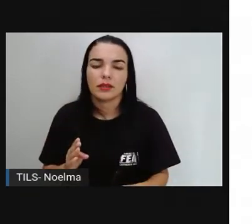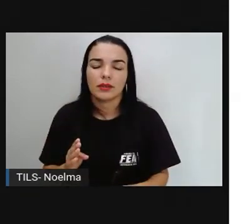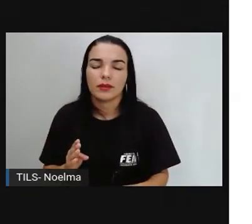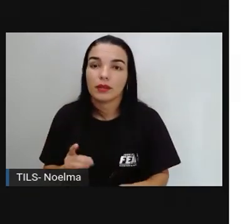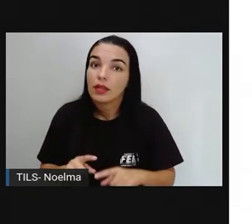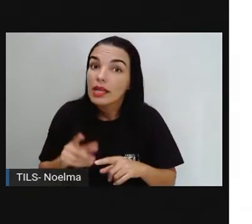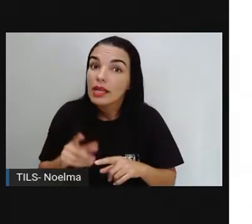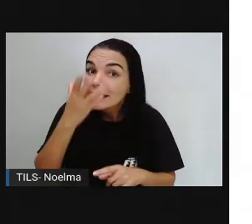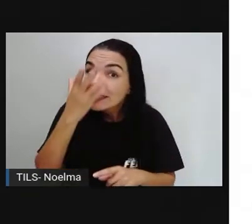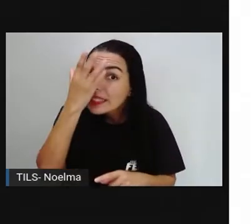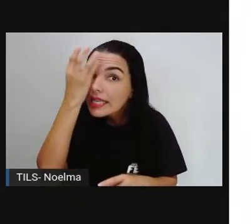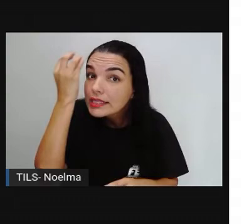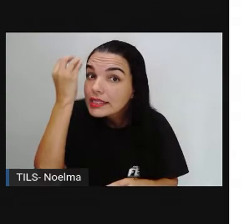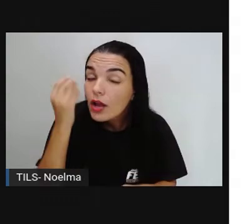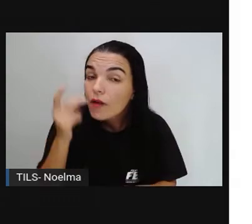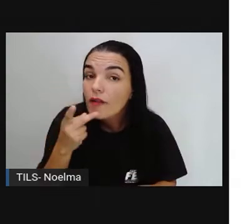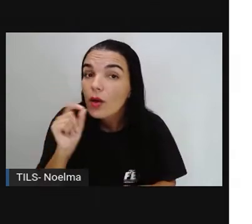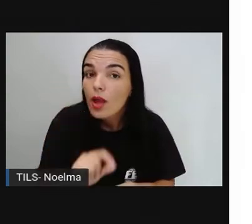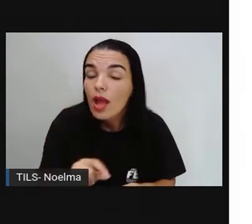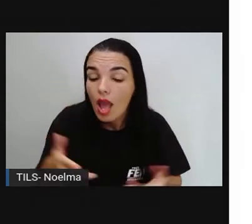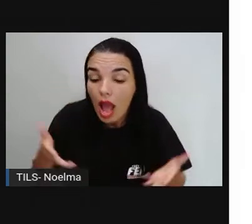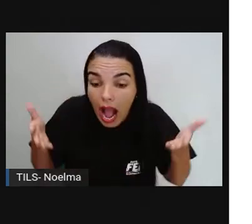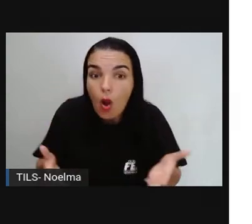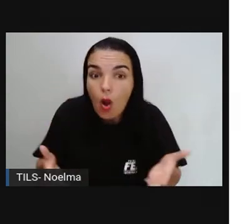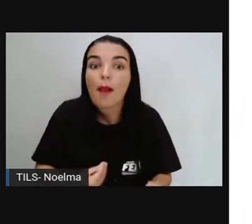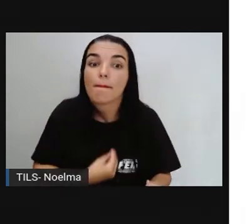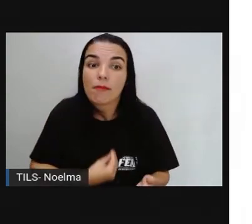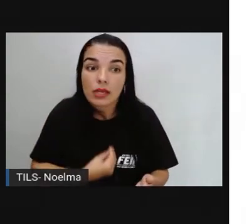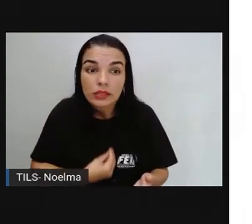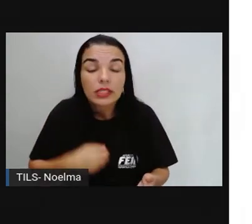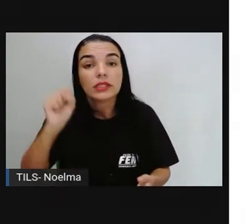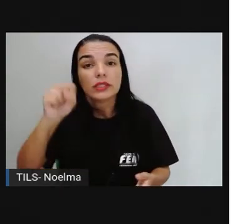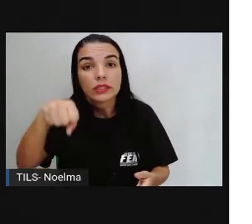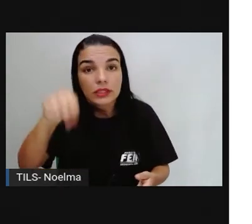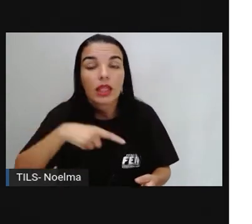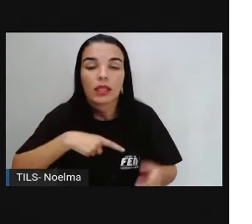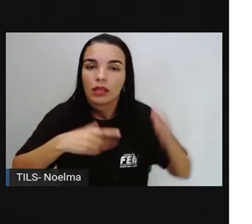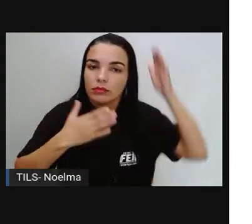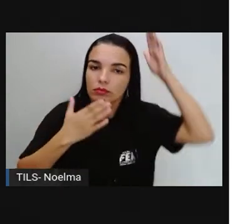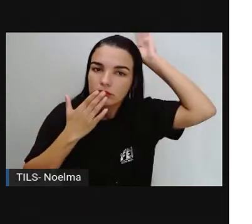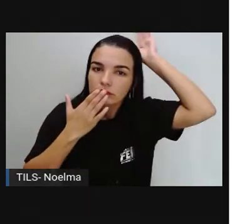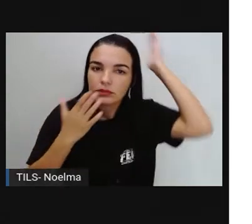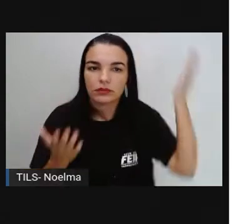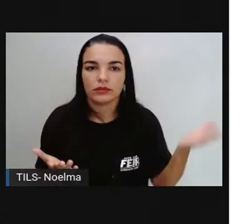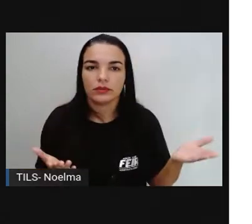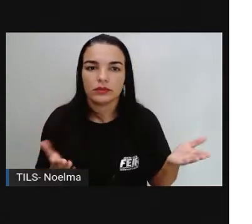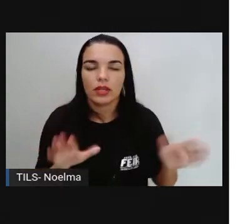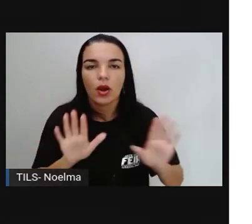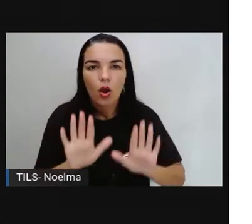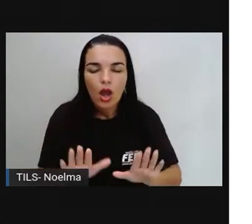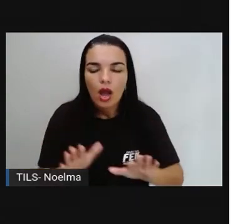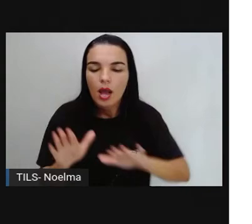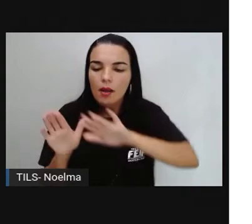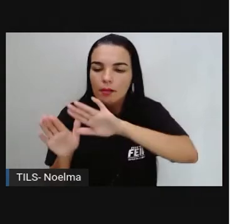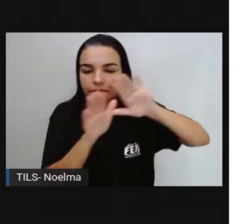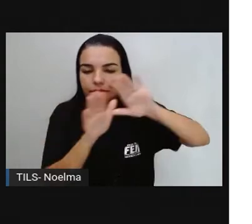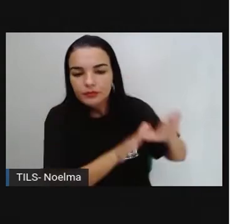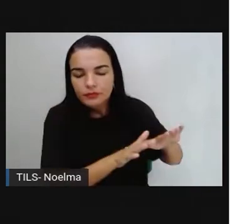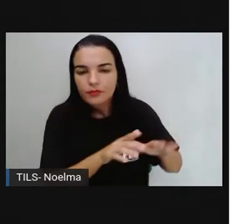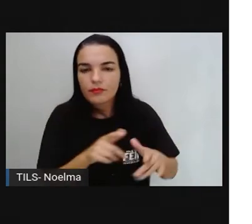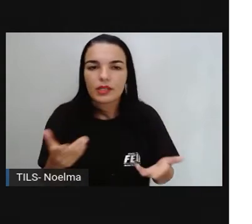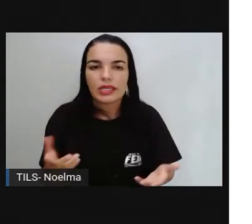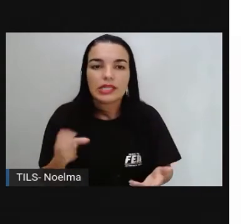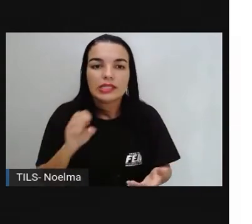nossa contemporaneidade. O conhecimento que é chamado de conhecimento científico sempre tratou historicamente os nossos saberes como